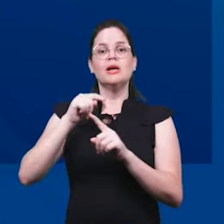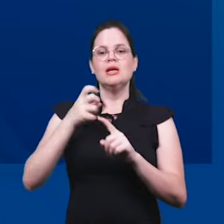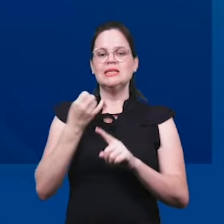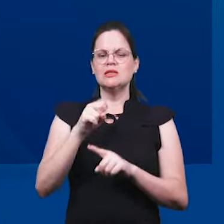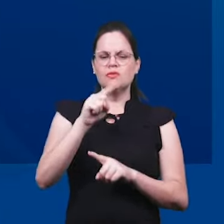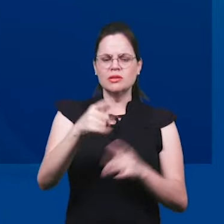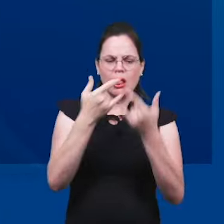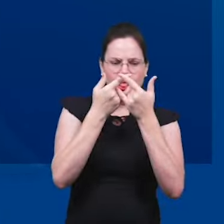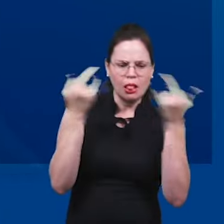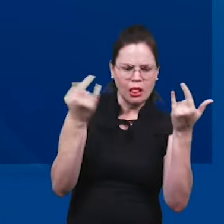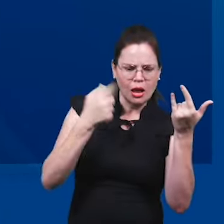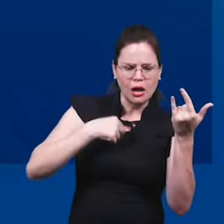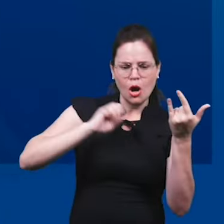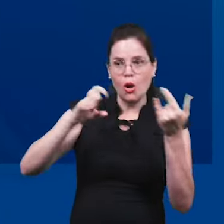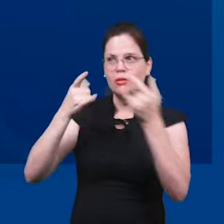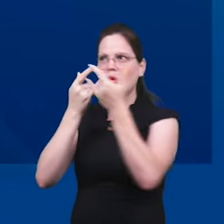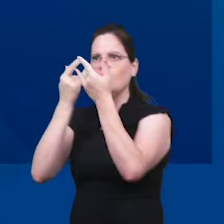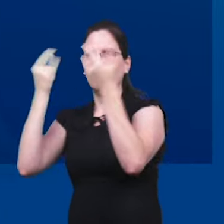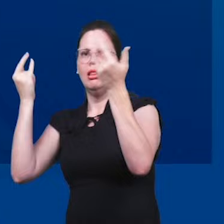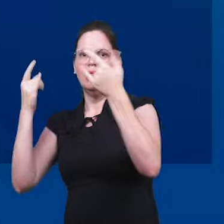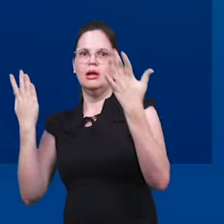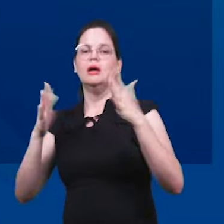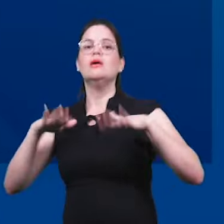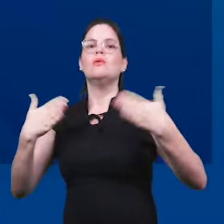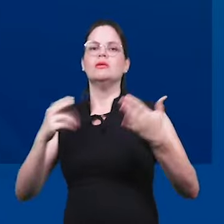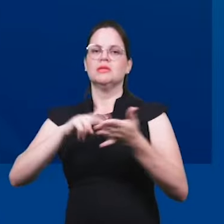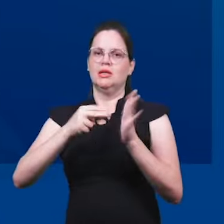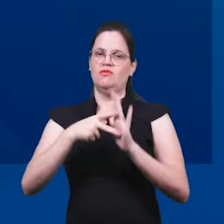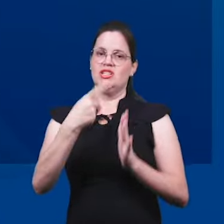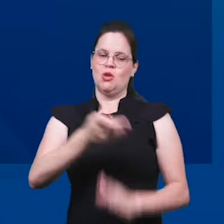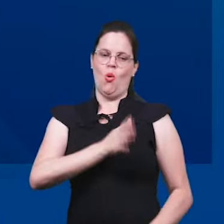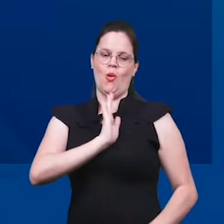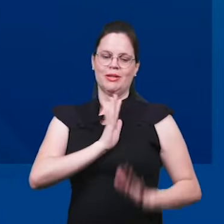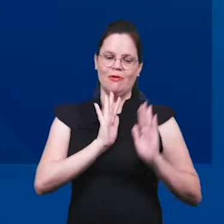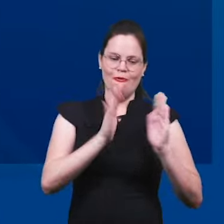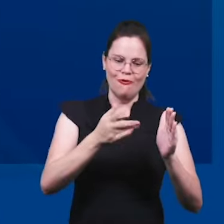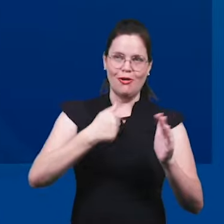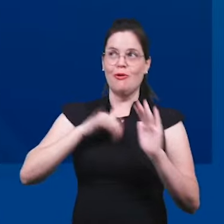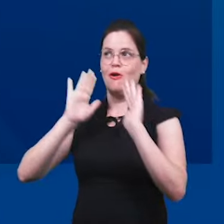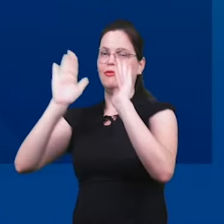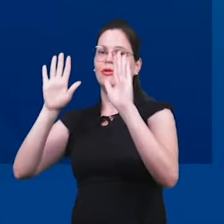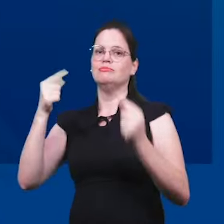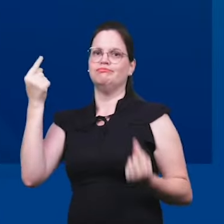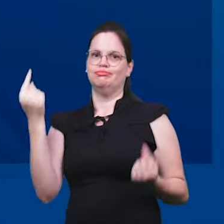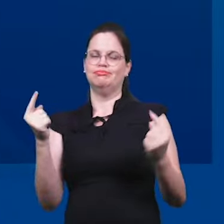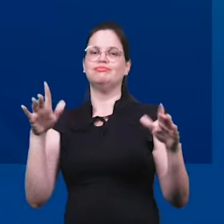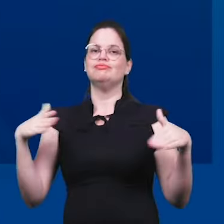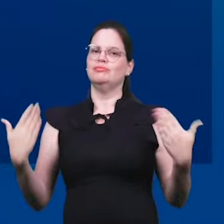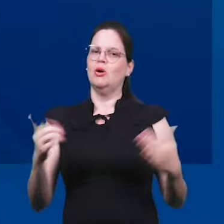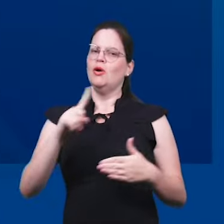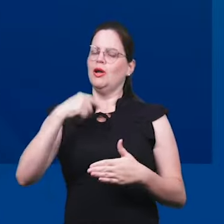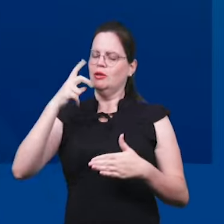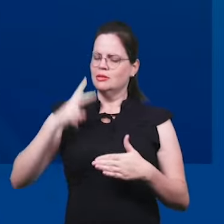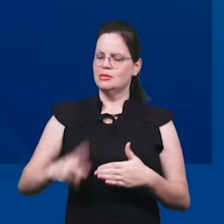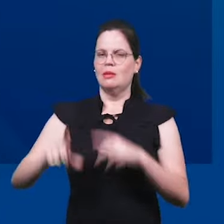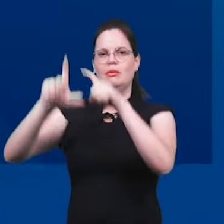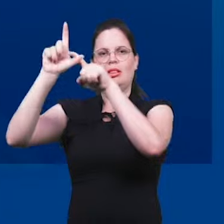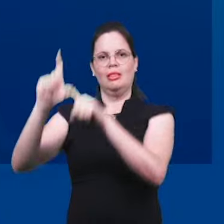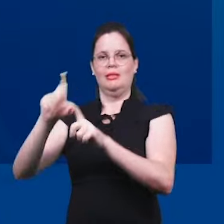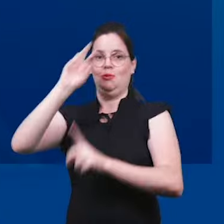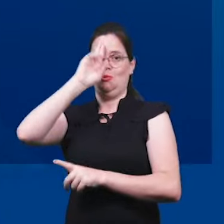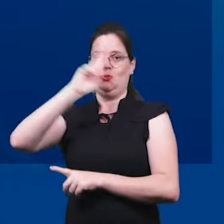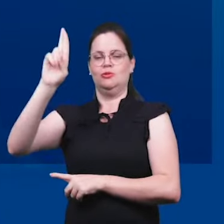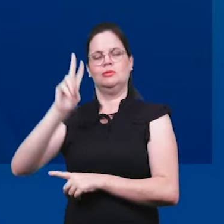onde estiver o vosso tesouro, aí estará também o vosso coração. Irmãos, que possamos viver sempre na dependência do Senhor,